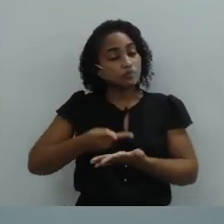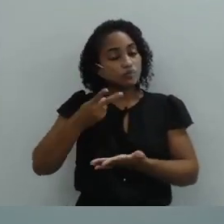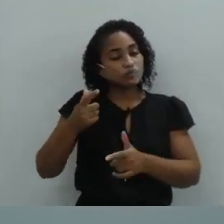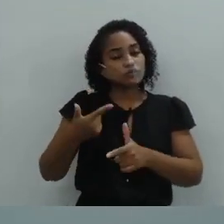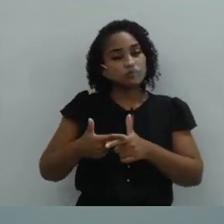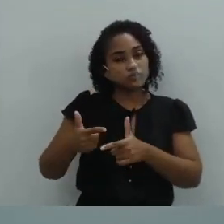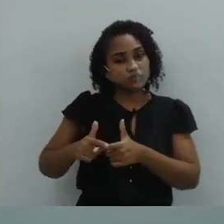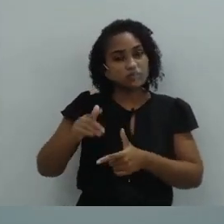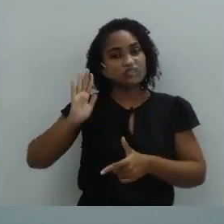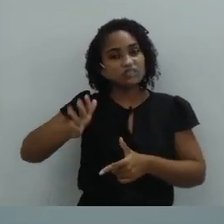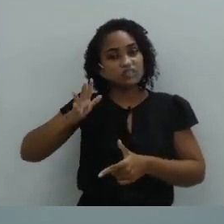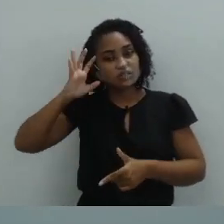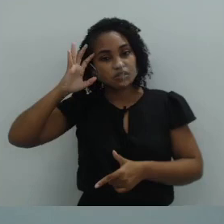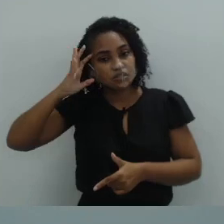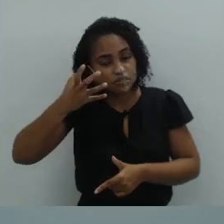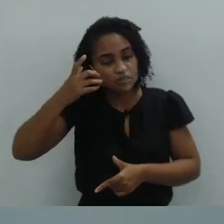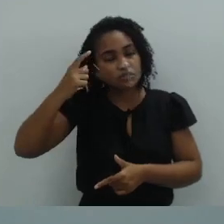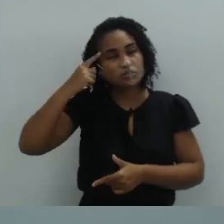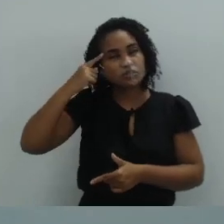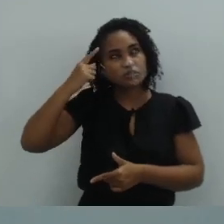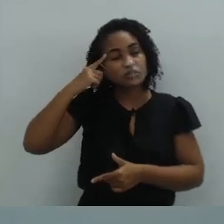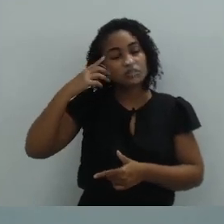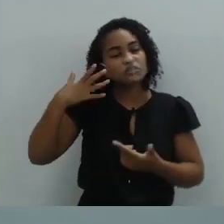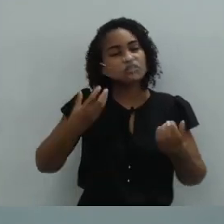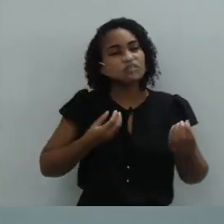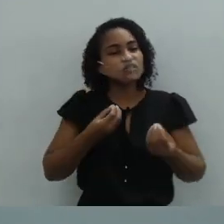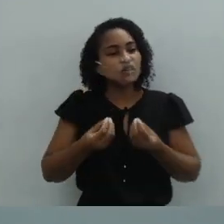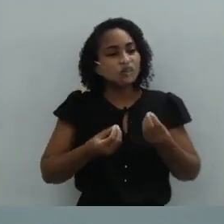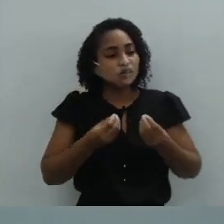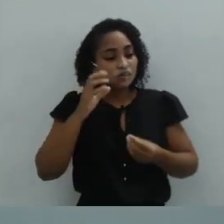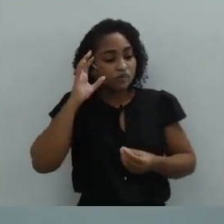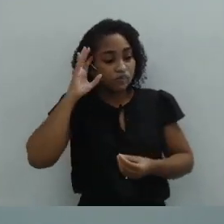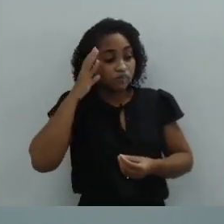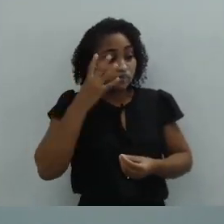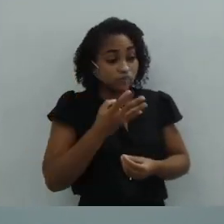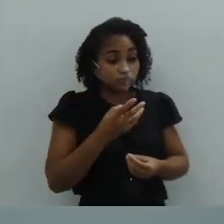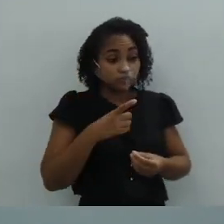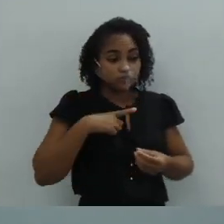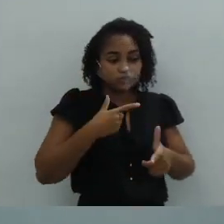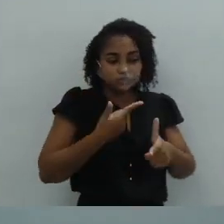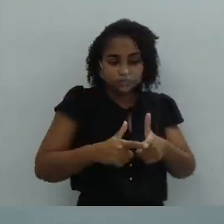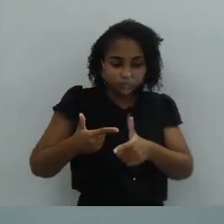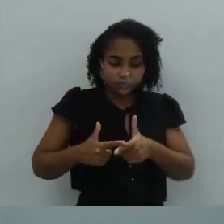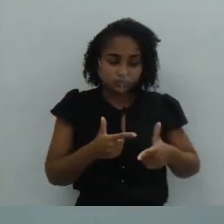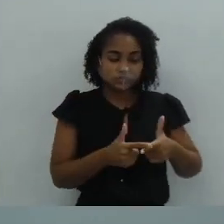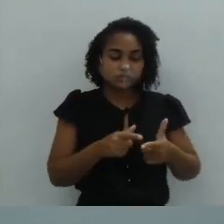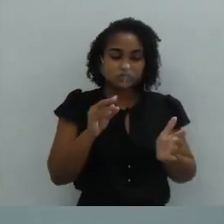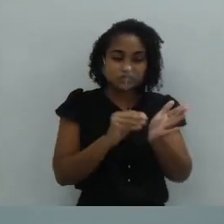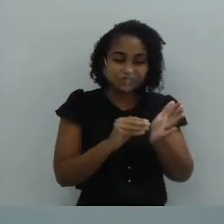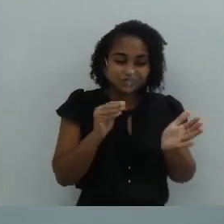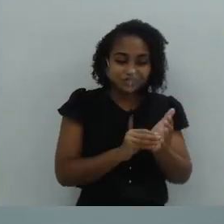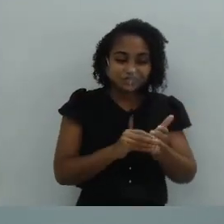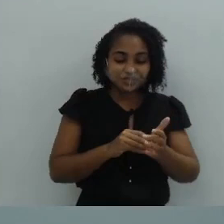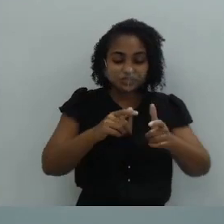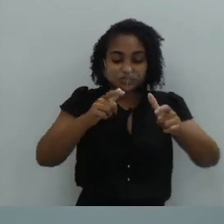gente já tem a solução em mente. Então, para solucionar esse problema da ausência de uma área de lazer em meu